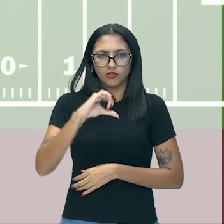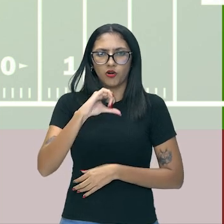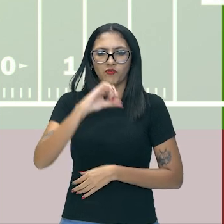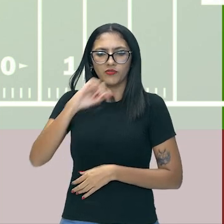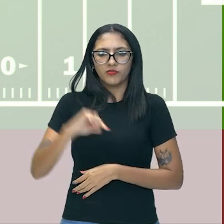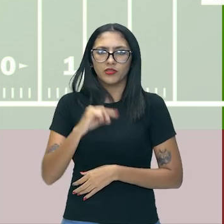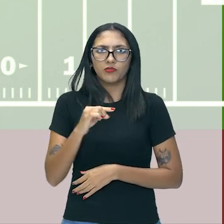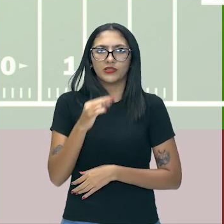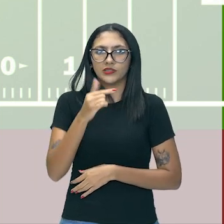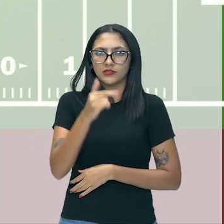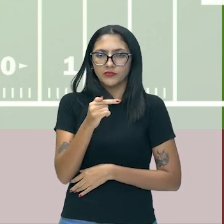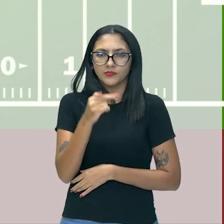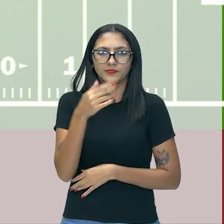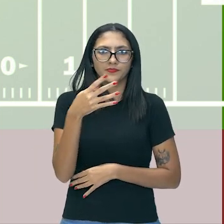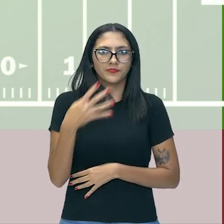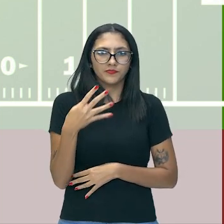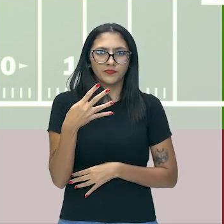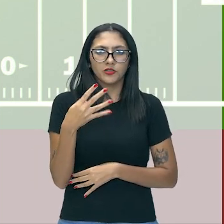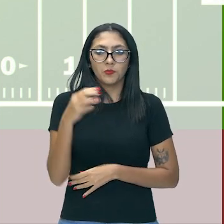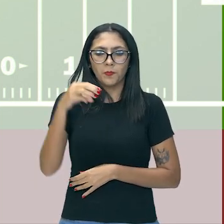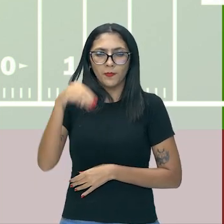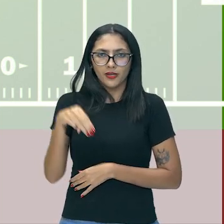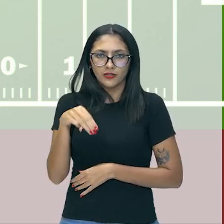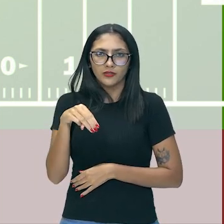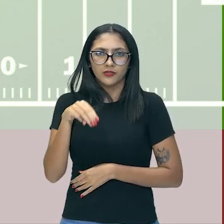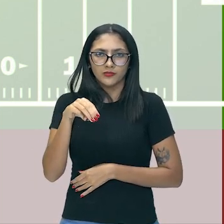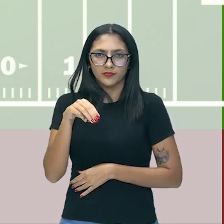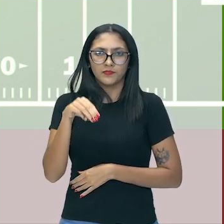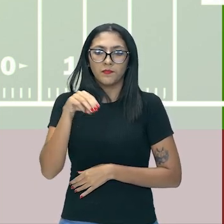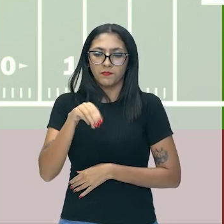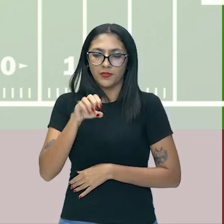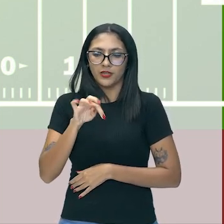109,74 metros de comprimento e